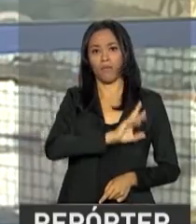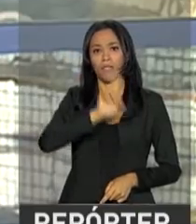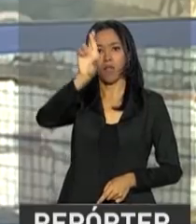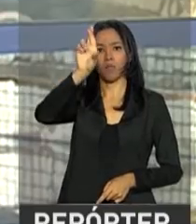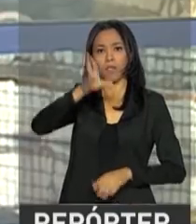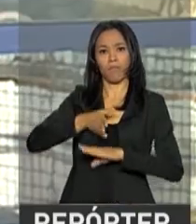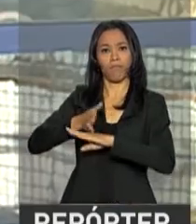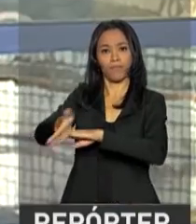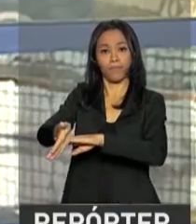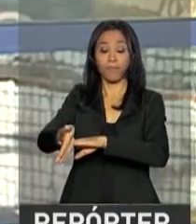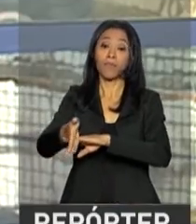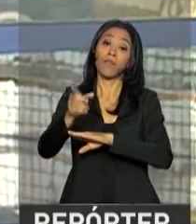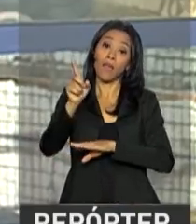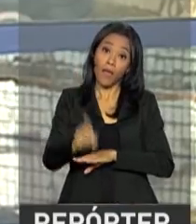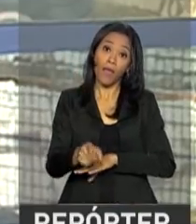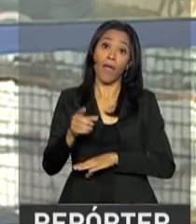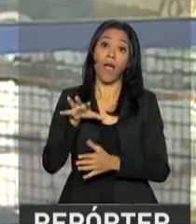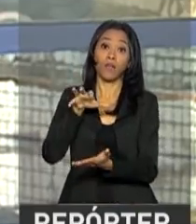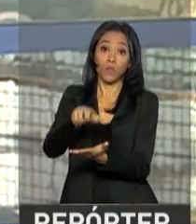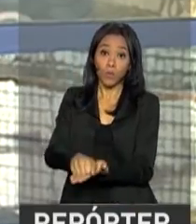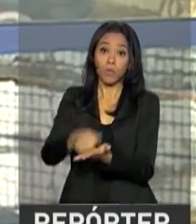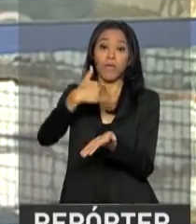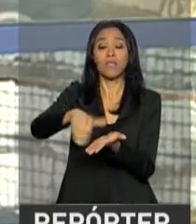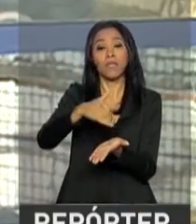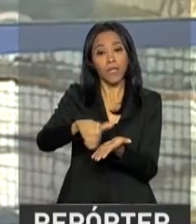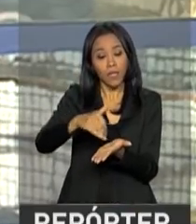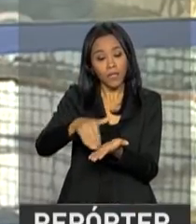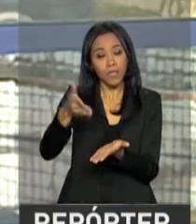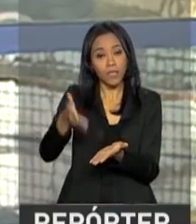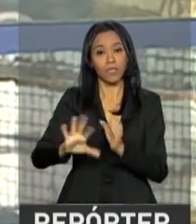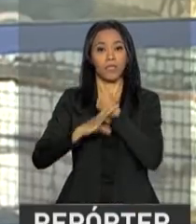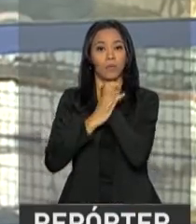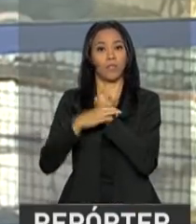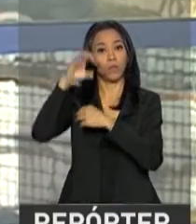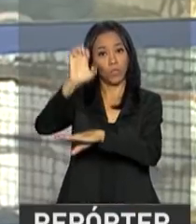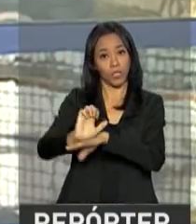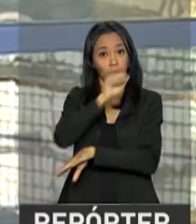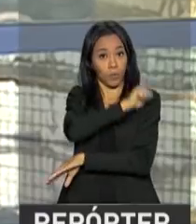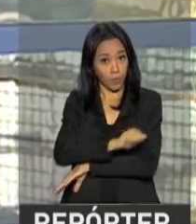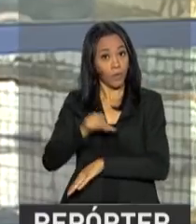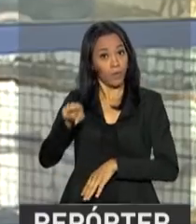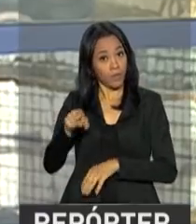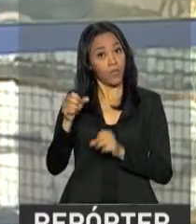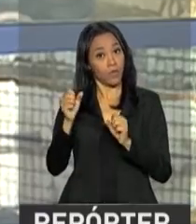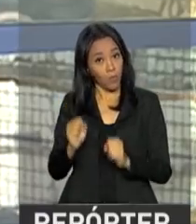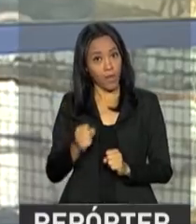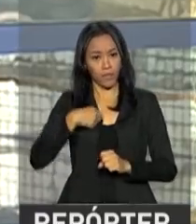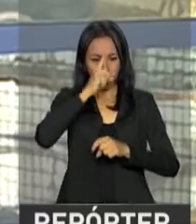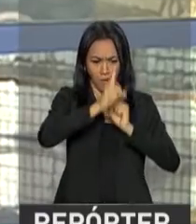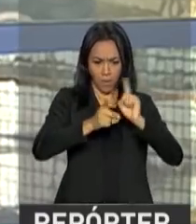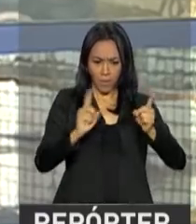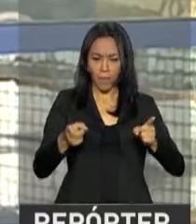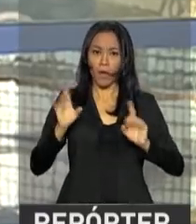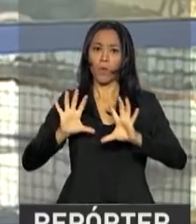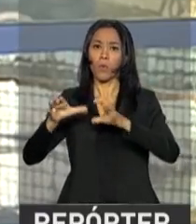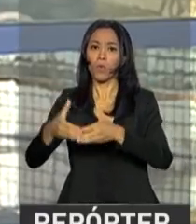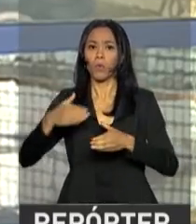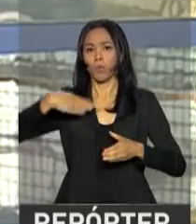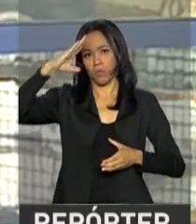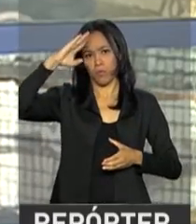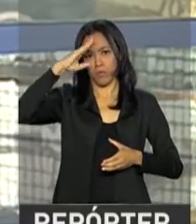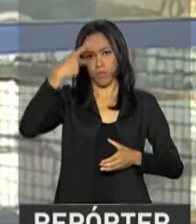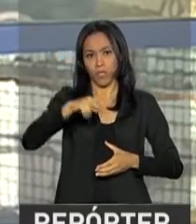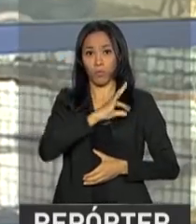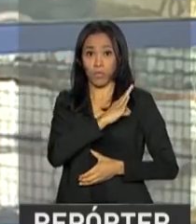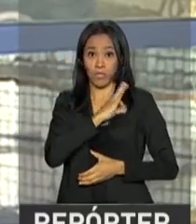prática o interventor assumir a secretaria de segurança pública do rio de janeiro e passa assim a comandar as polícias civil e militar além do corpo de bombeiros do estado